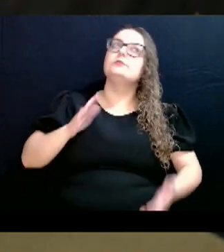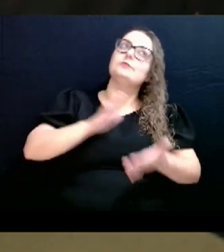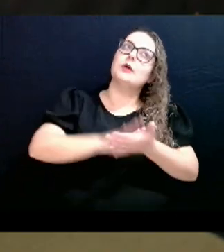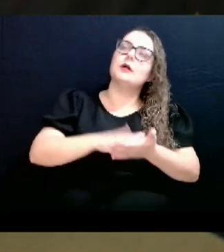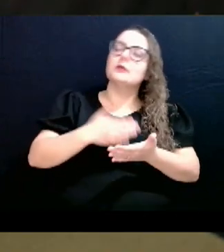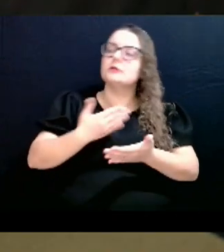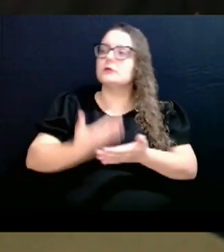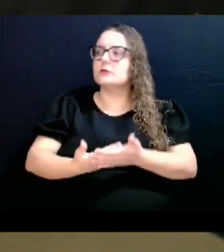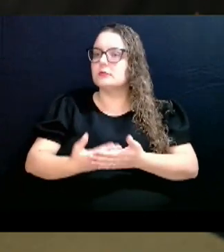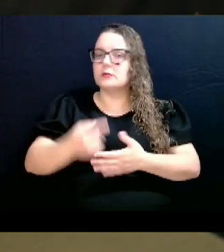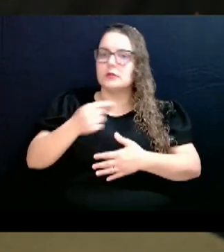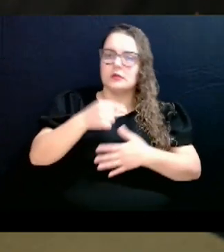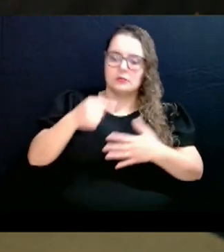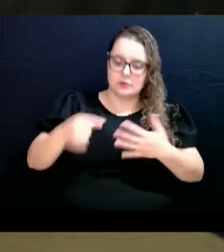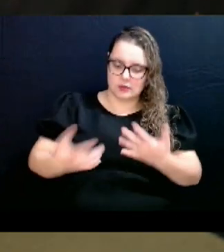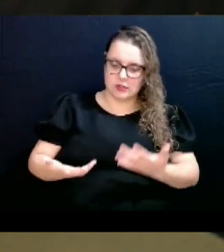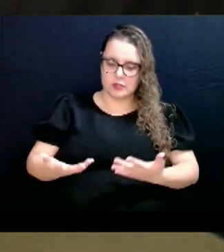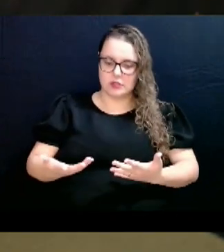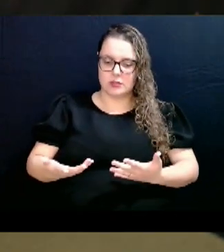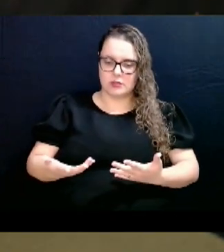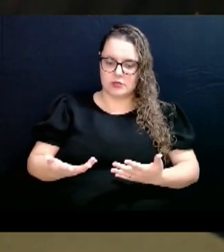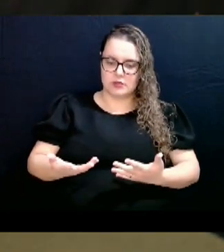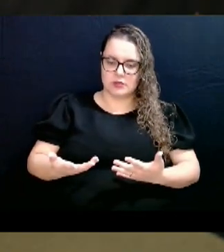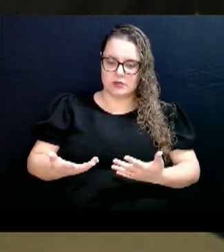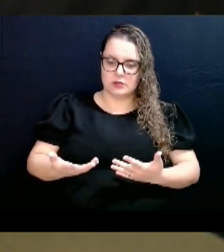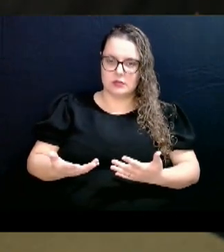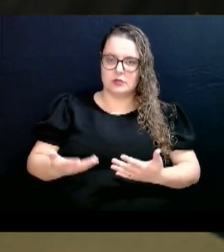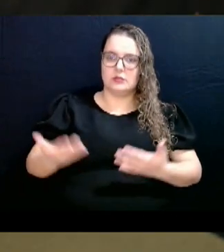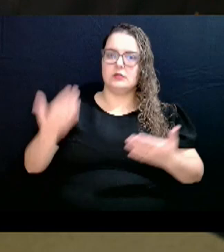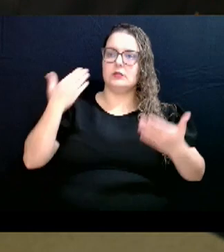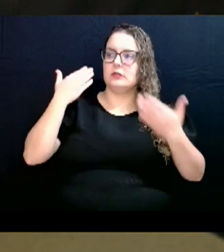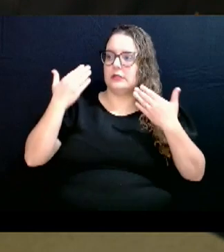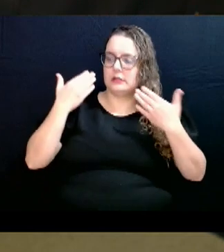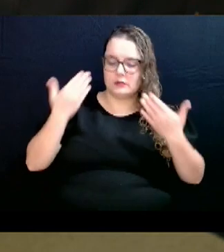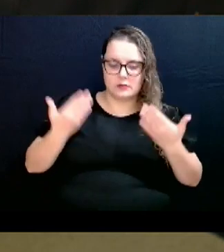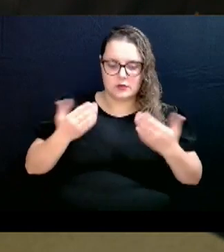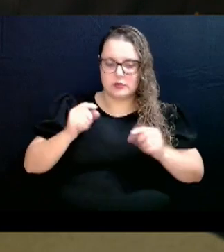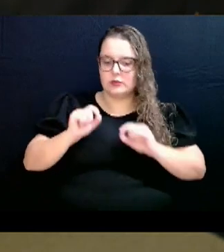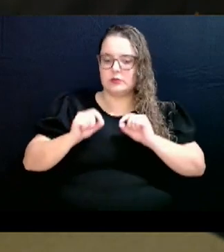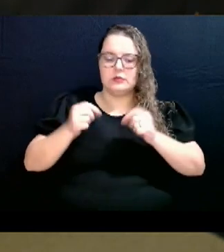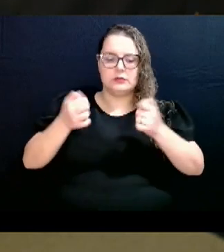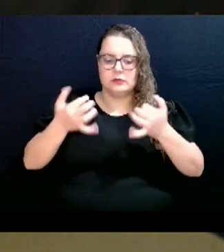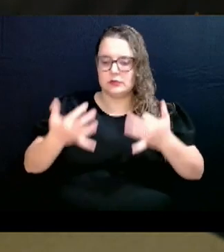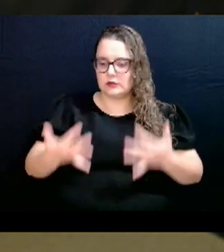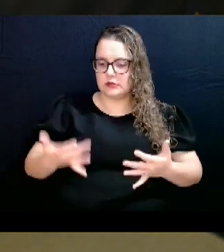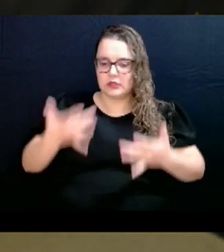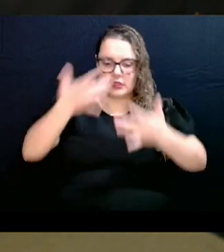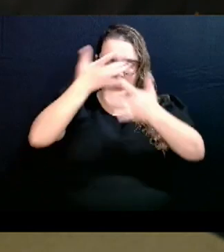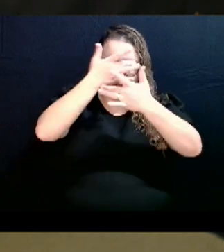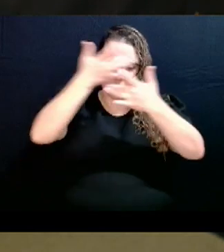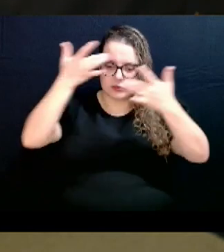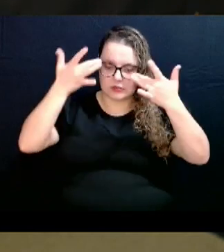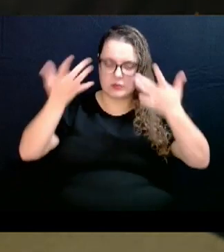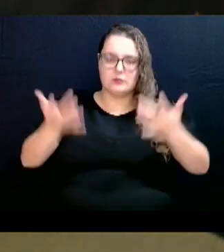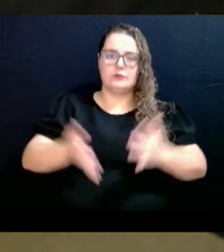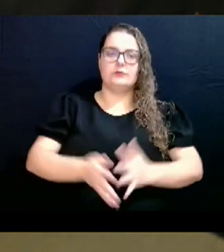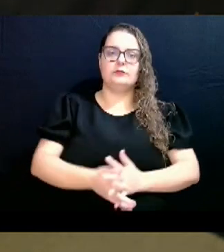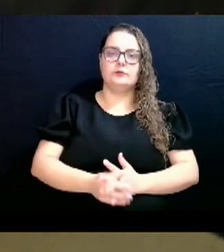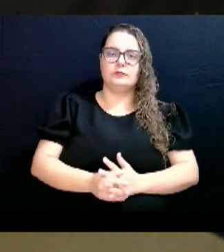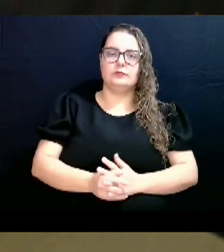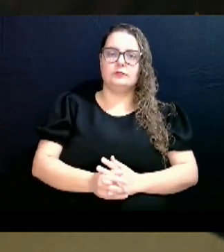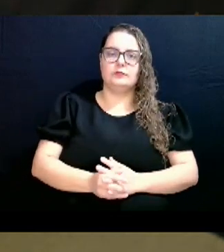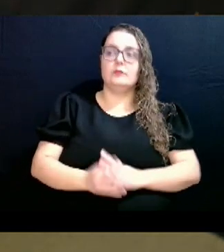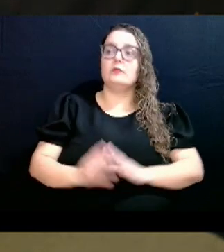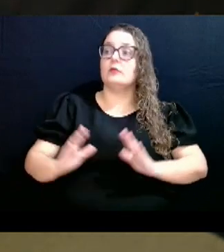questão da psicologia, né, da saúde mental mesmo, diante do que a